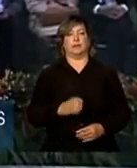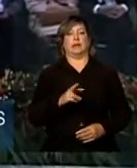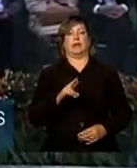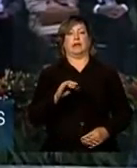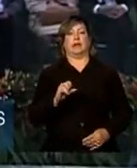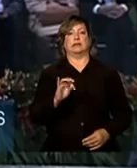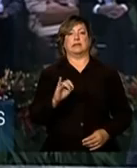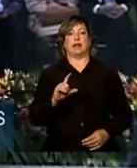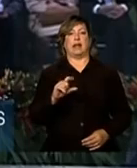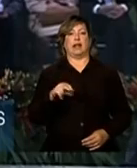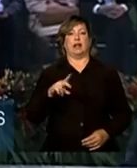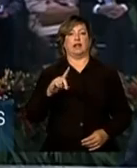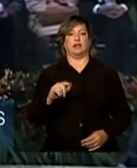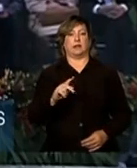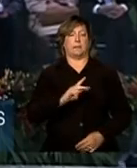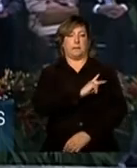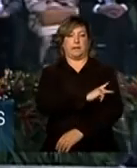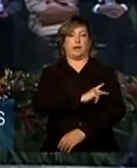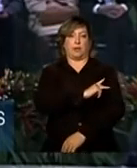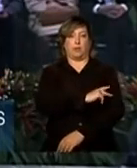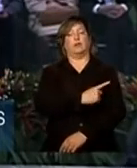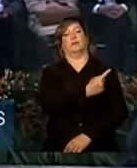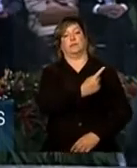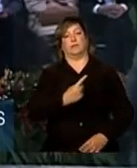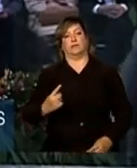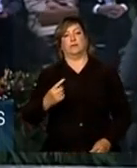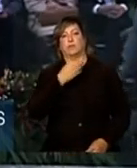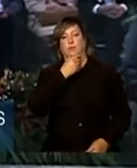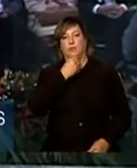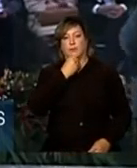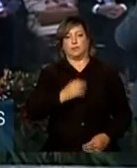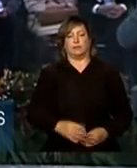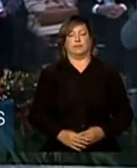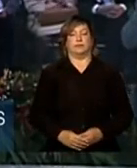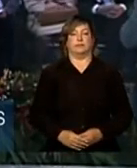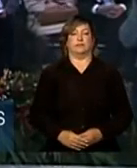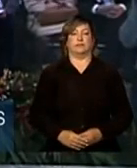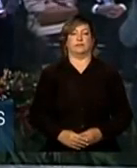Cristalândia do Piauí, Neemias da Cunha Lemos;